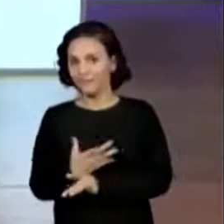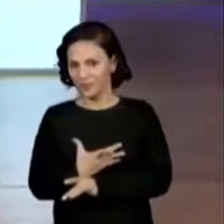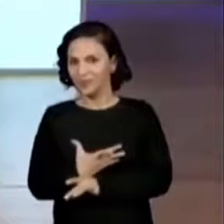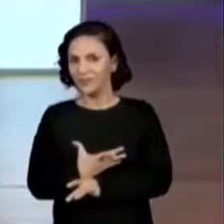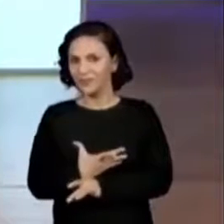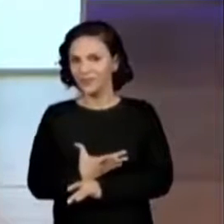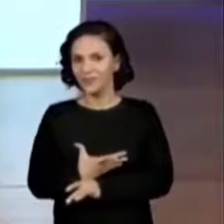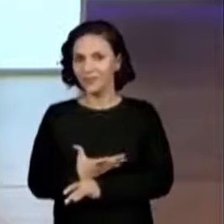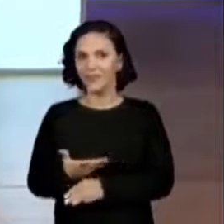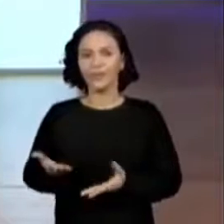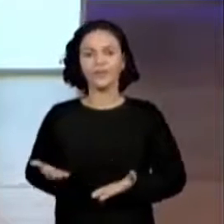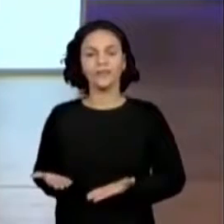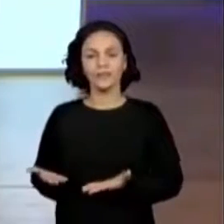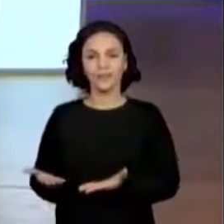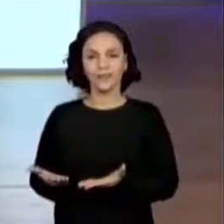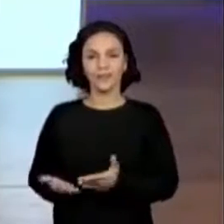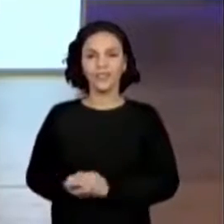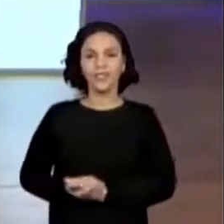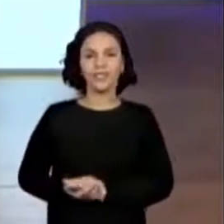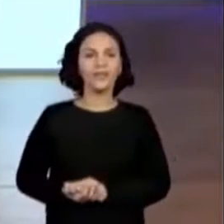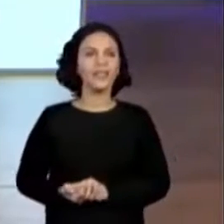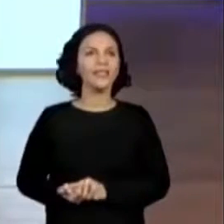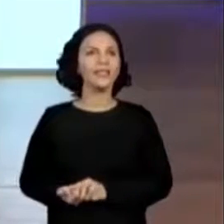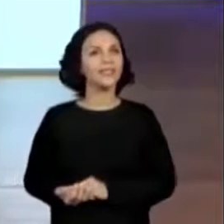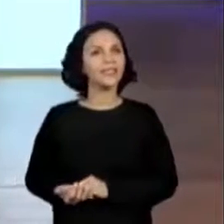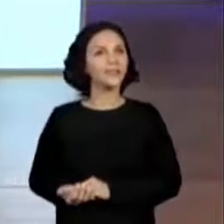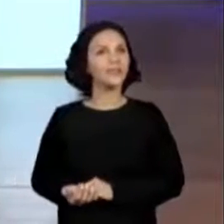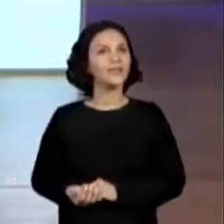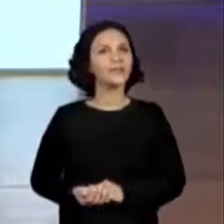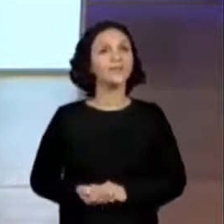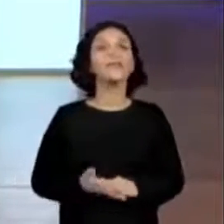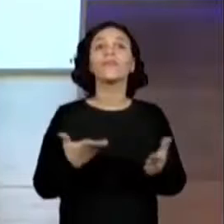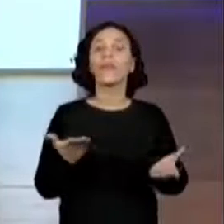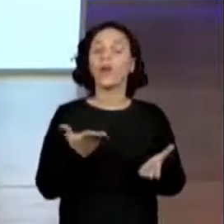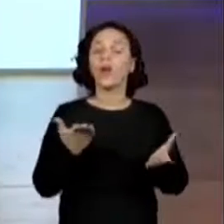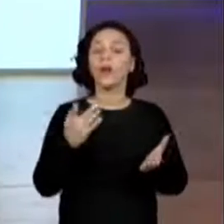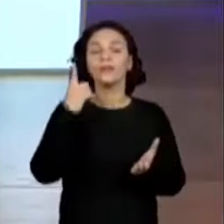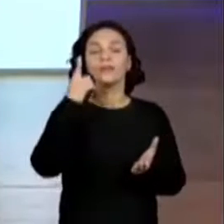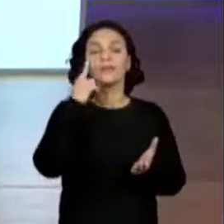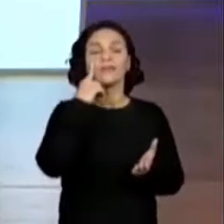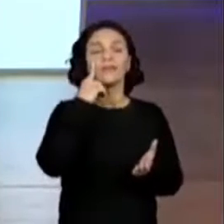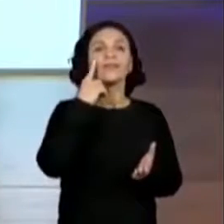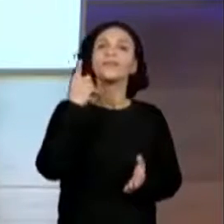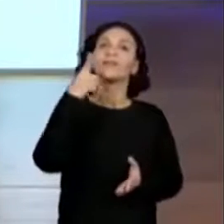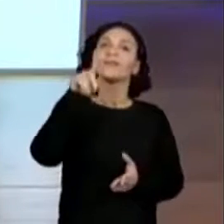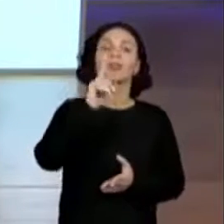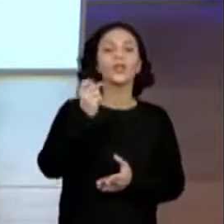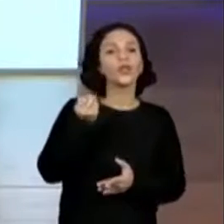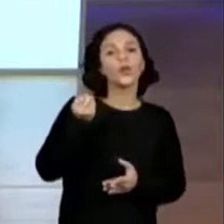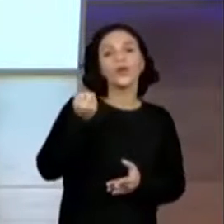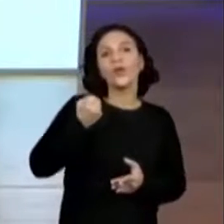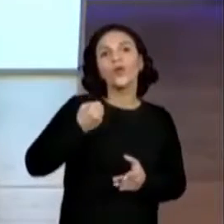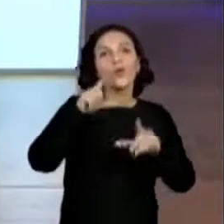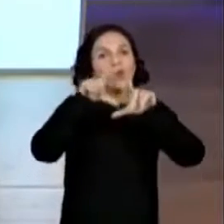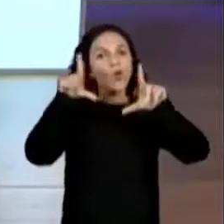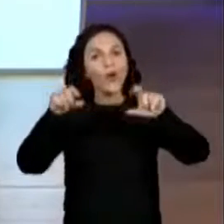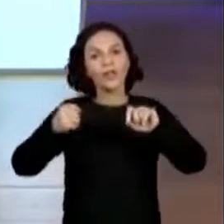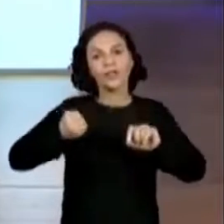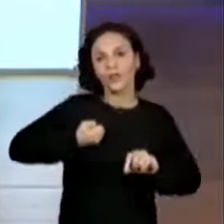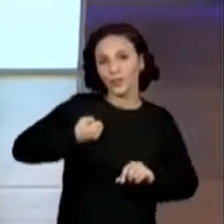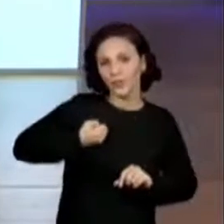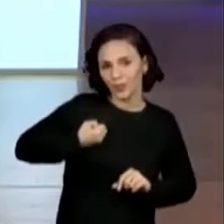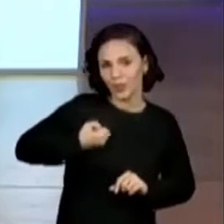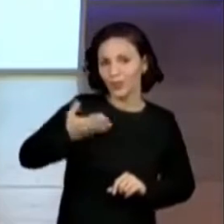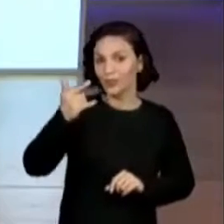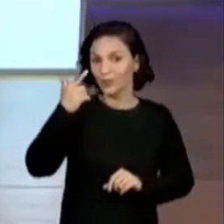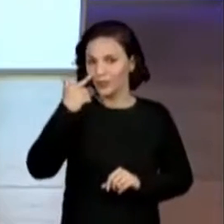nós tínhamos 16, já fizemos com tampinha e agora a gente está aqui no quadro numérico. E agora?